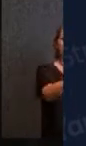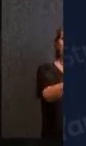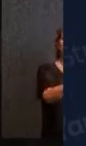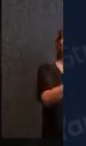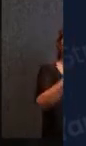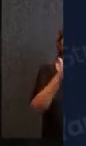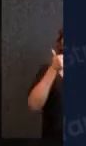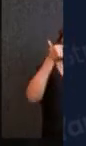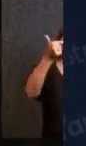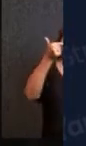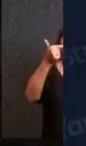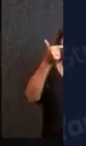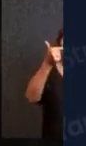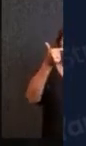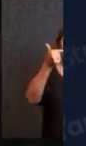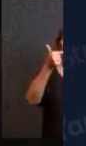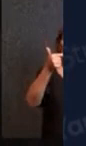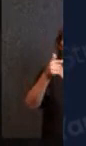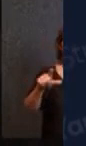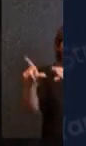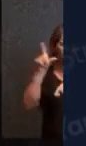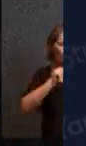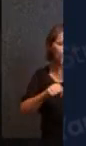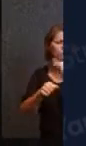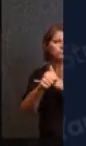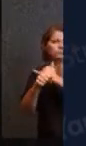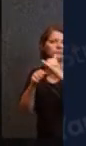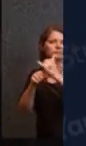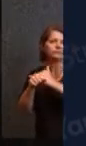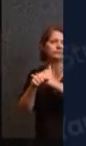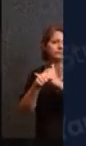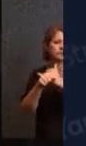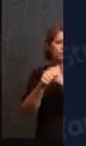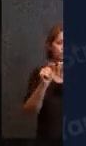sucesso das escolhas que você faz.